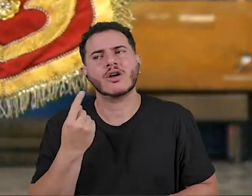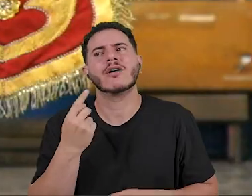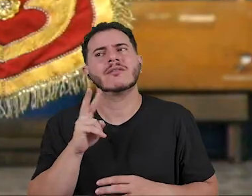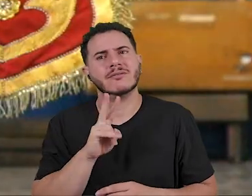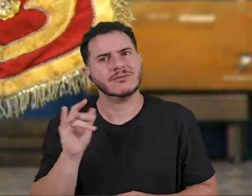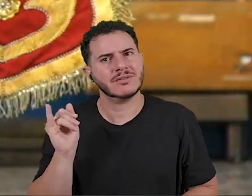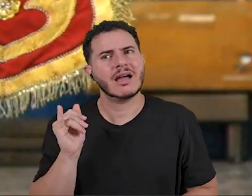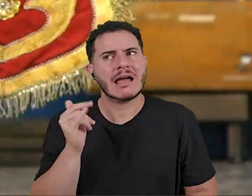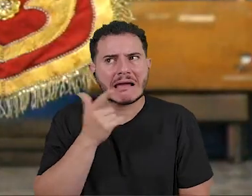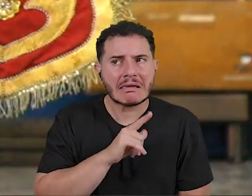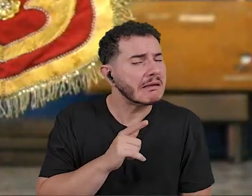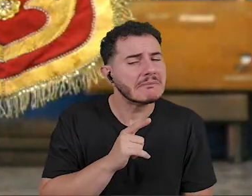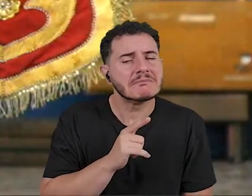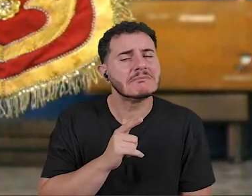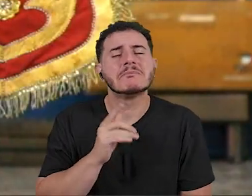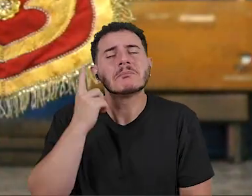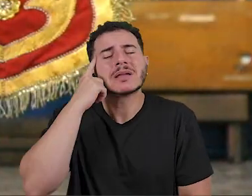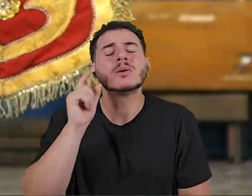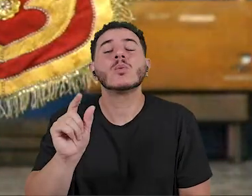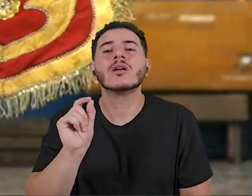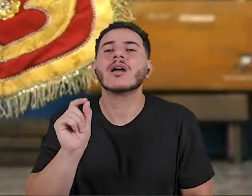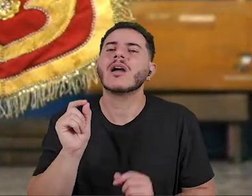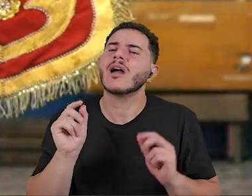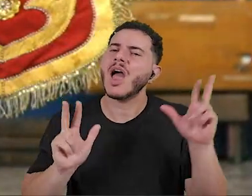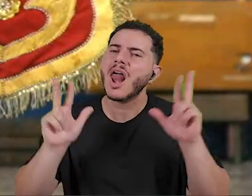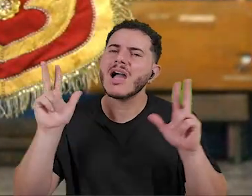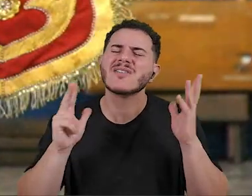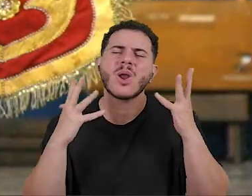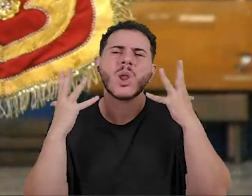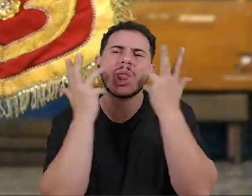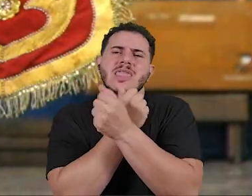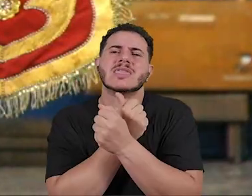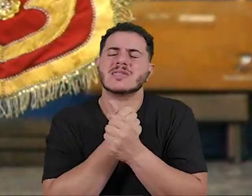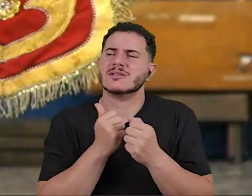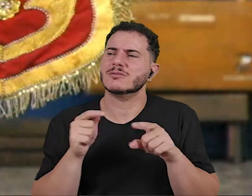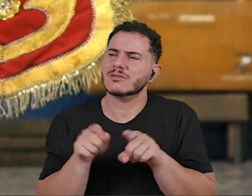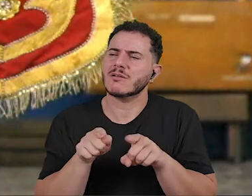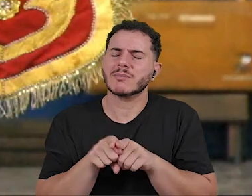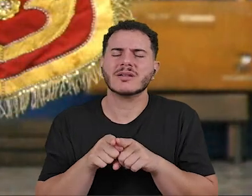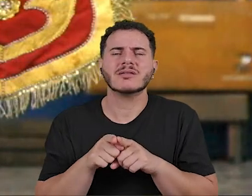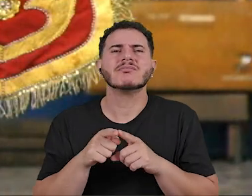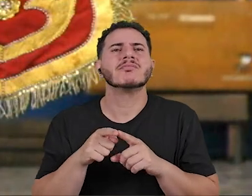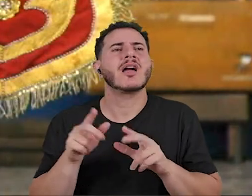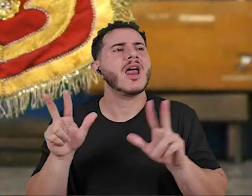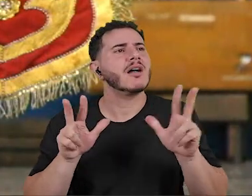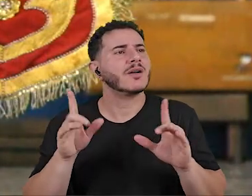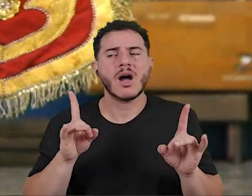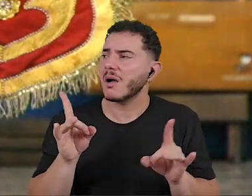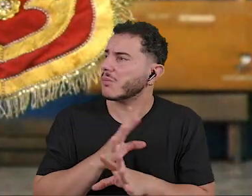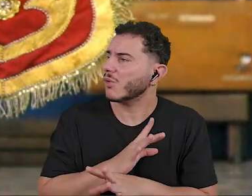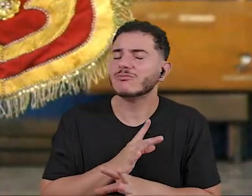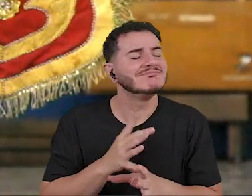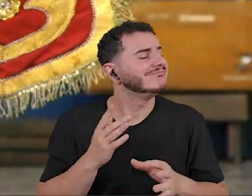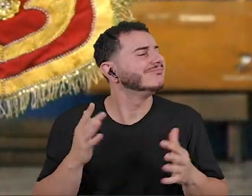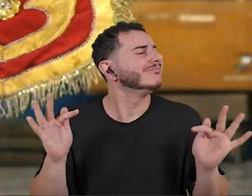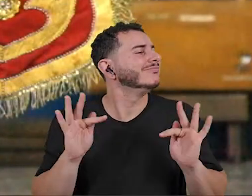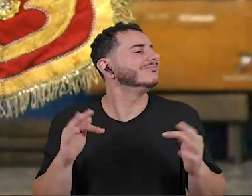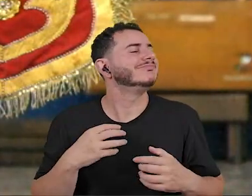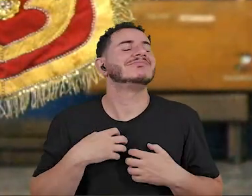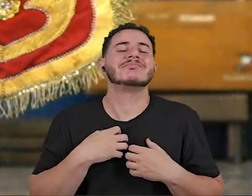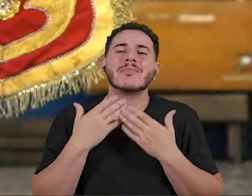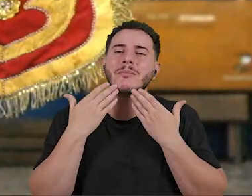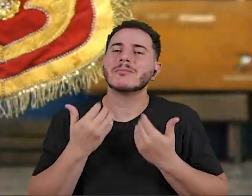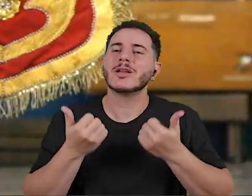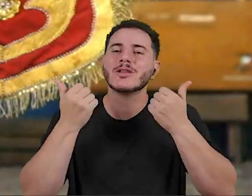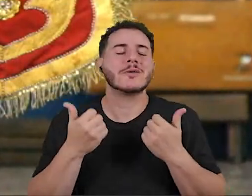você sair do desfile e dizer: estamos de parabéns, nossa nação fez um excelente carnaval. E é isso,